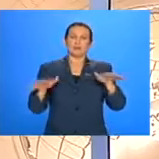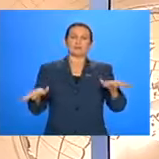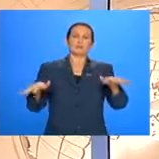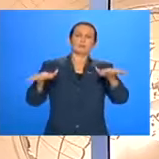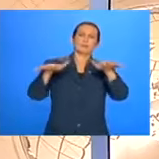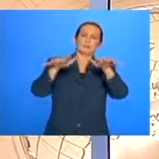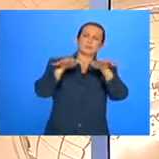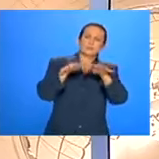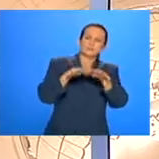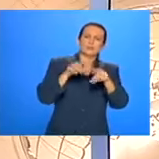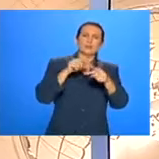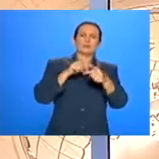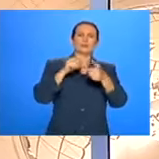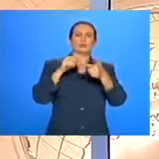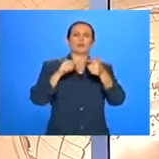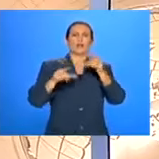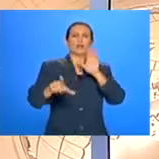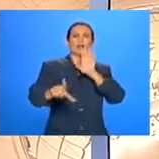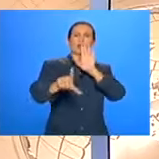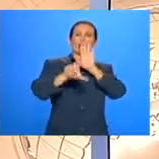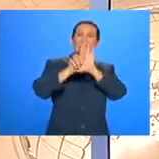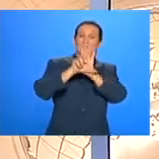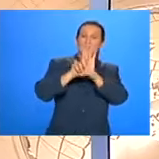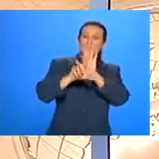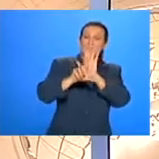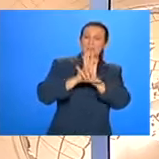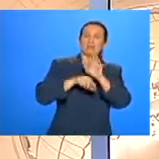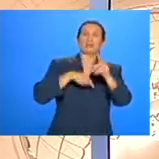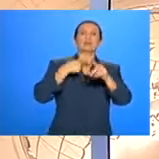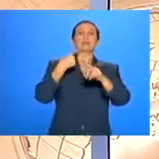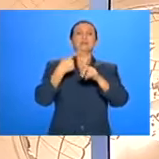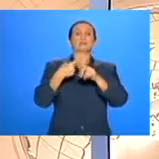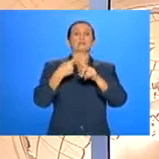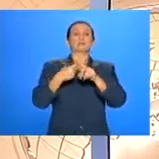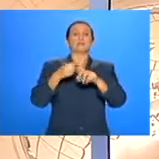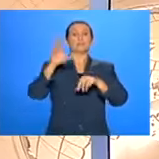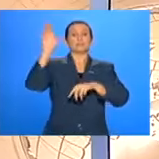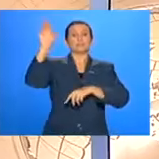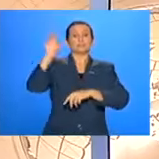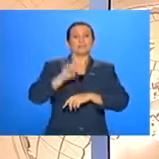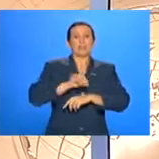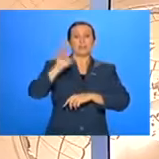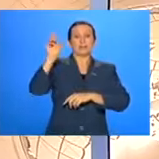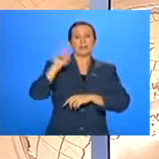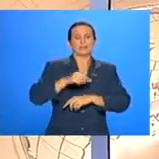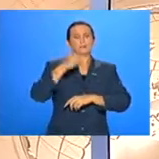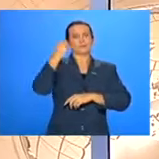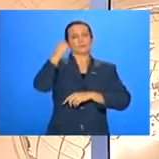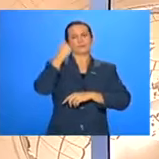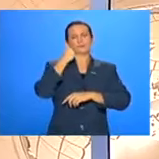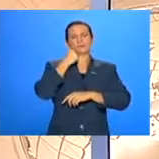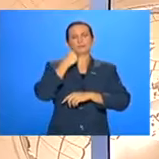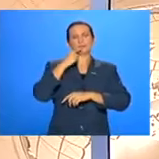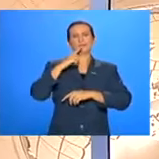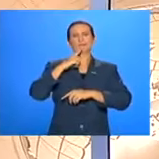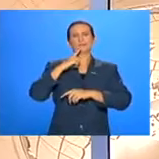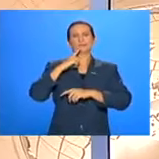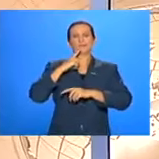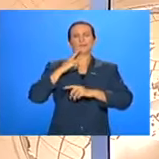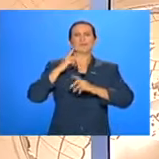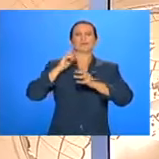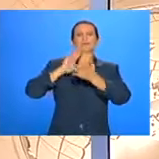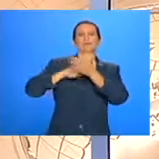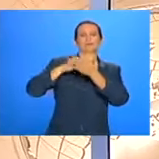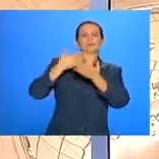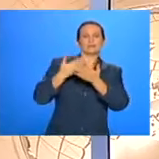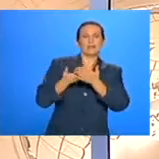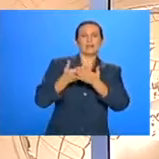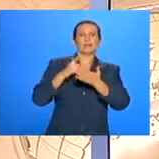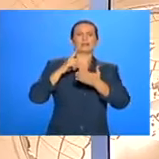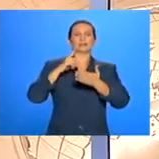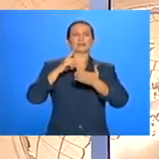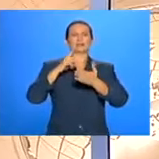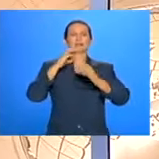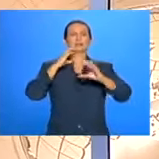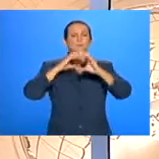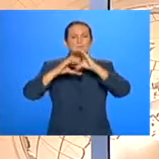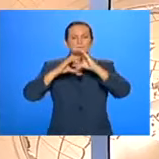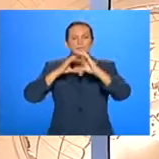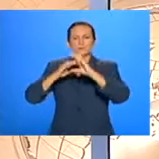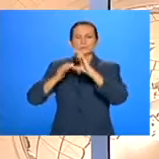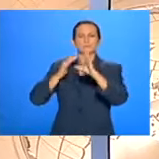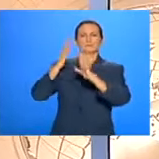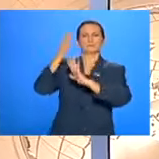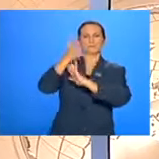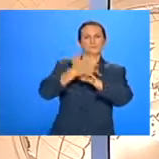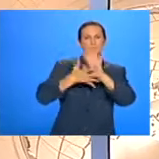que garantiam o direito da comunicação em língua de sinais. O mais recente instrumento legal